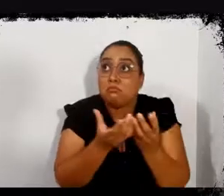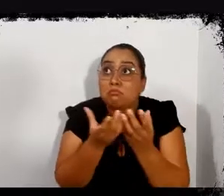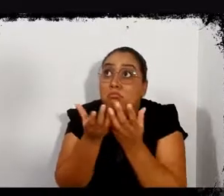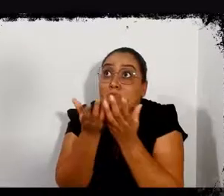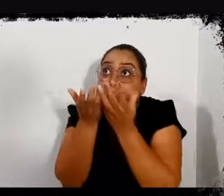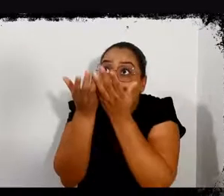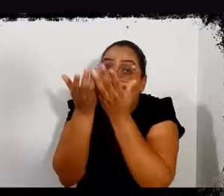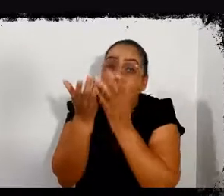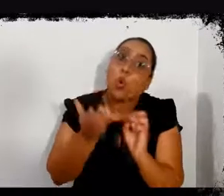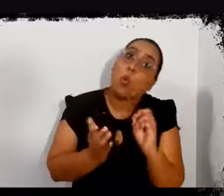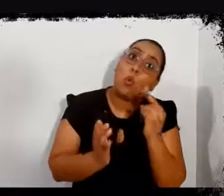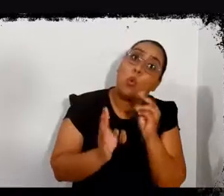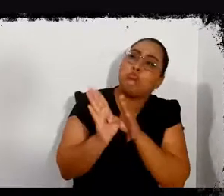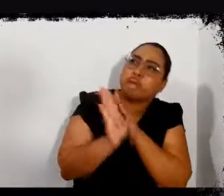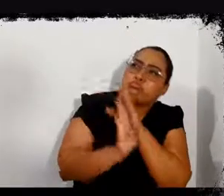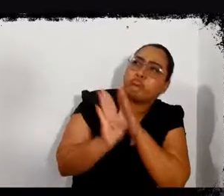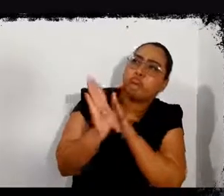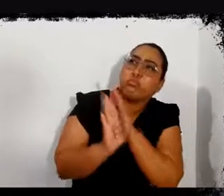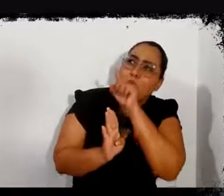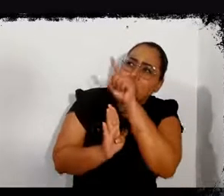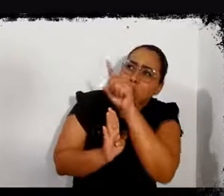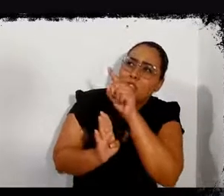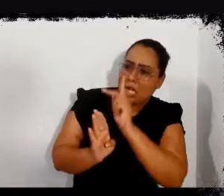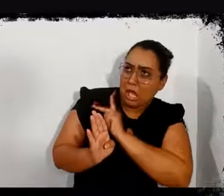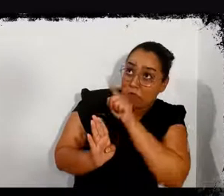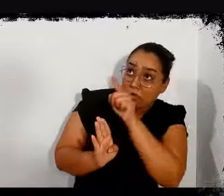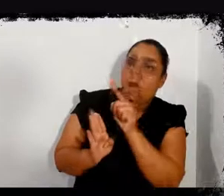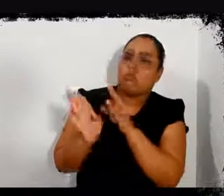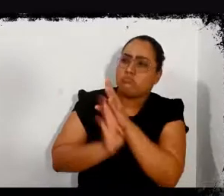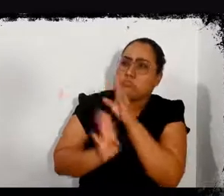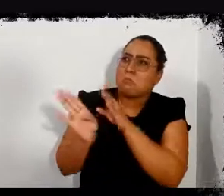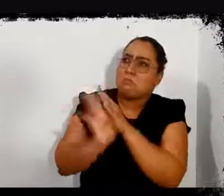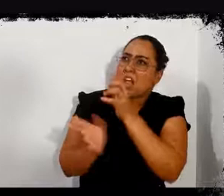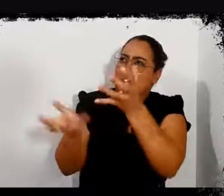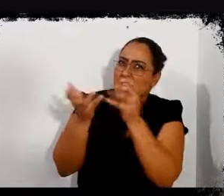dando conselhos, mas é aquele que o auxilia.